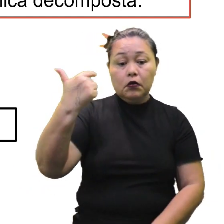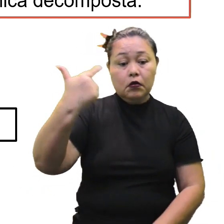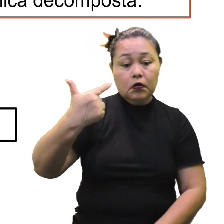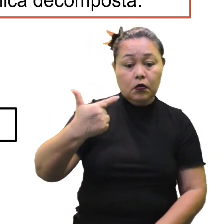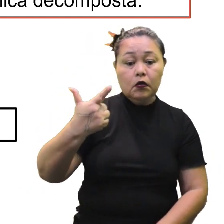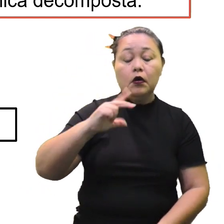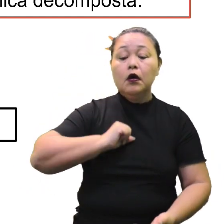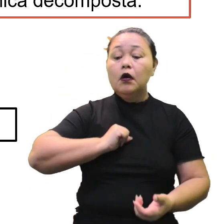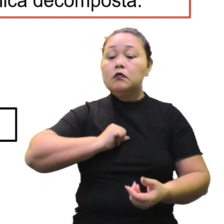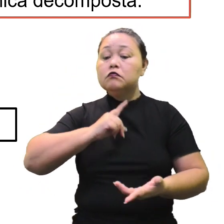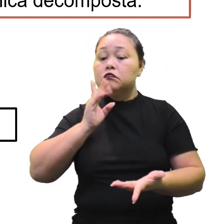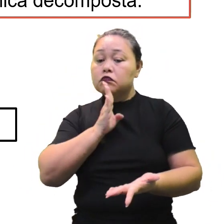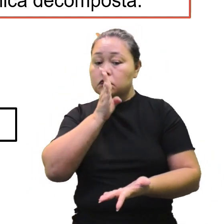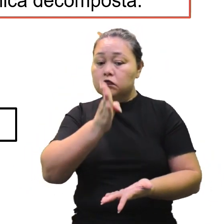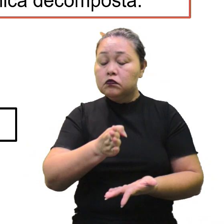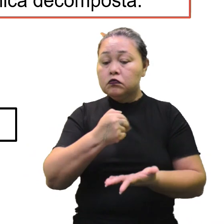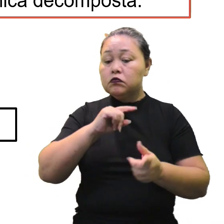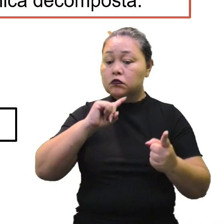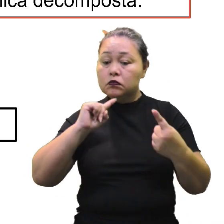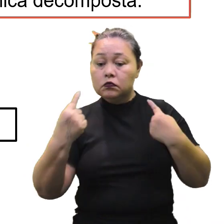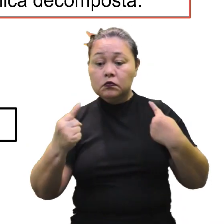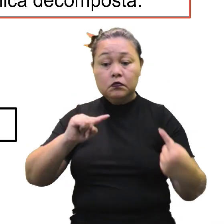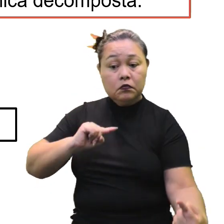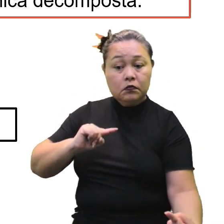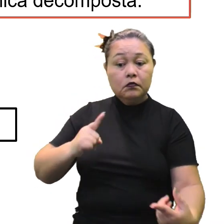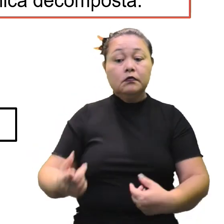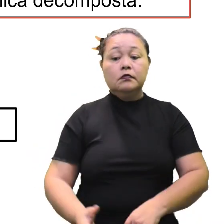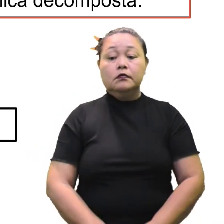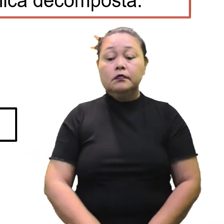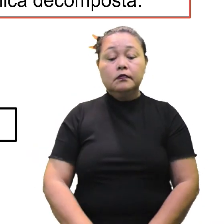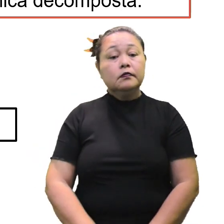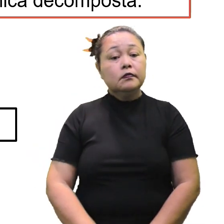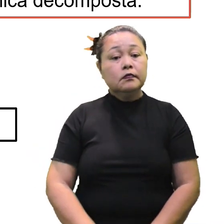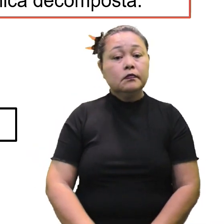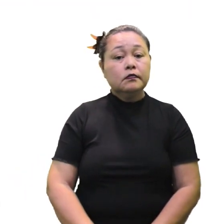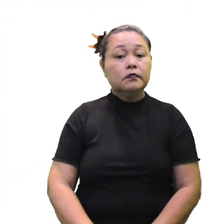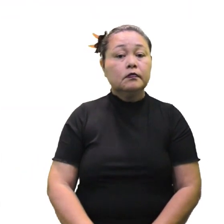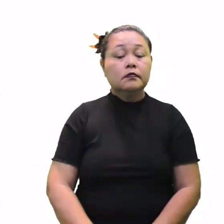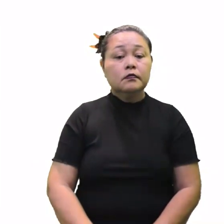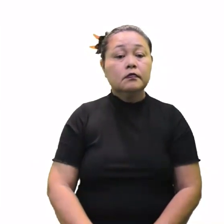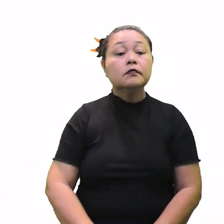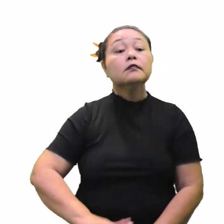primária, secundária, convencional ou alternativa.